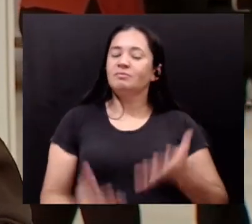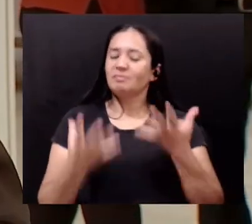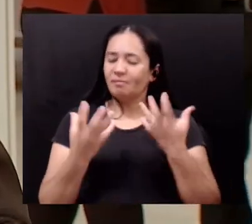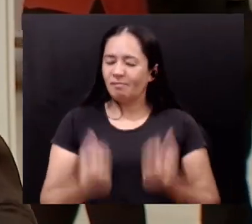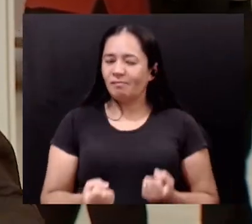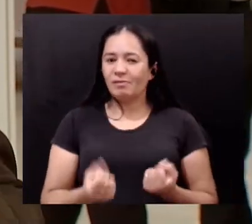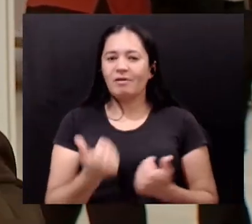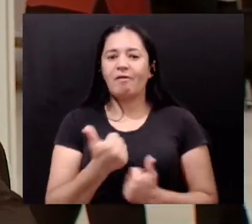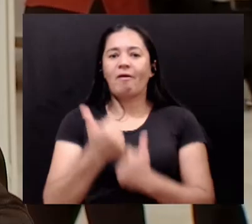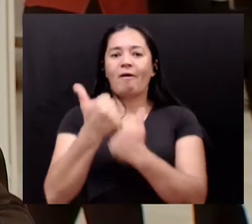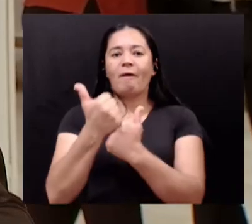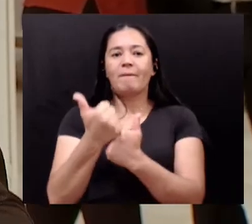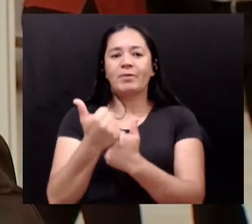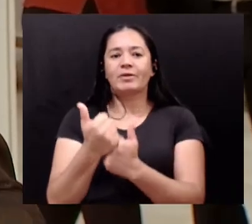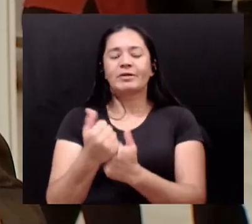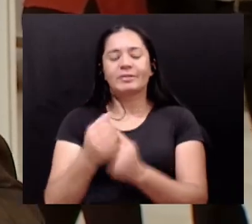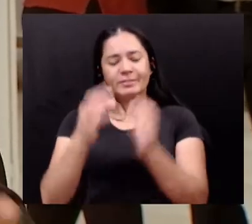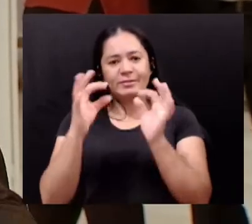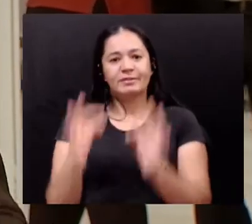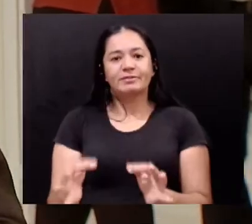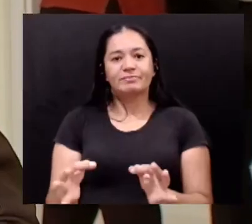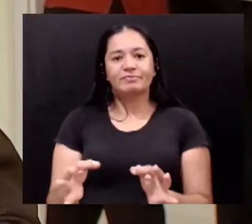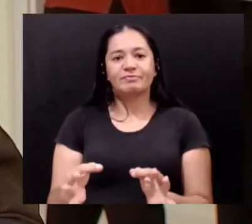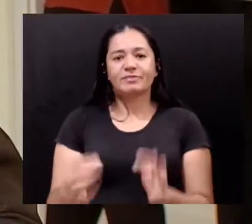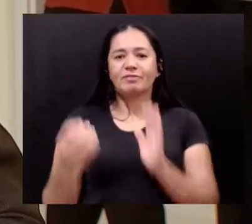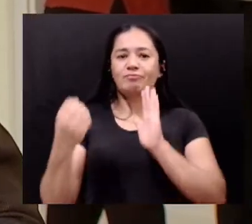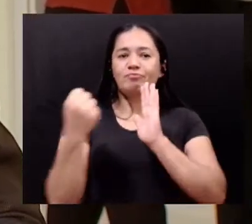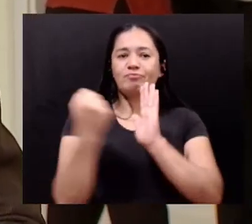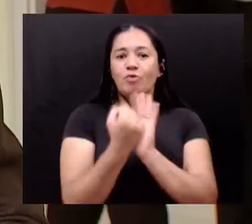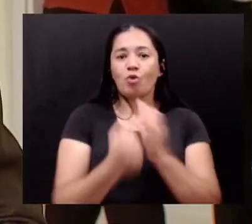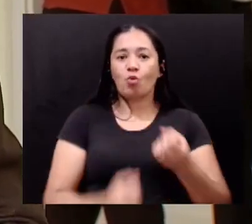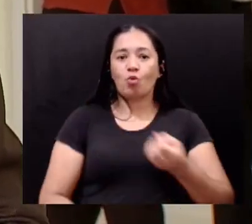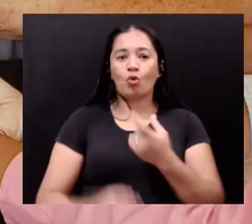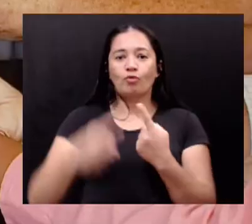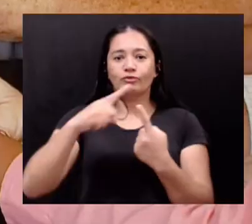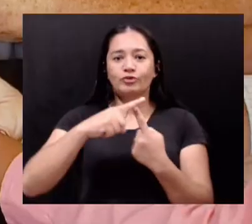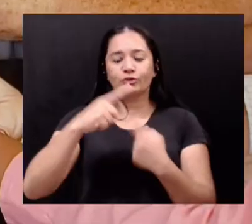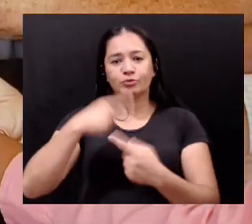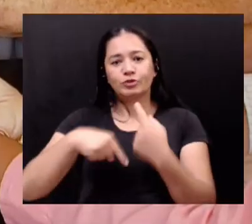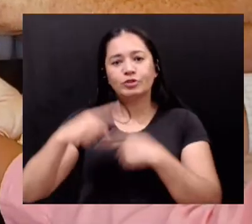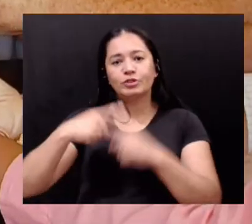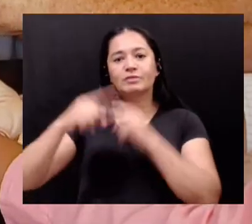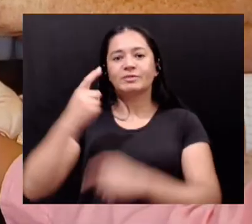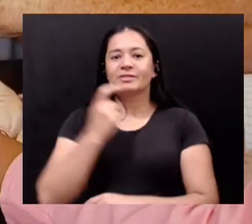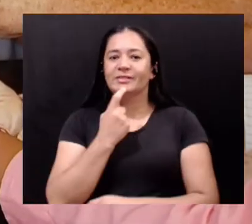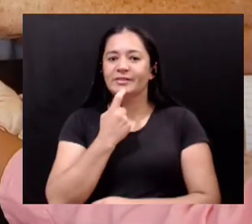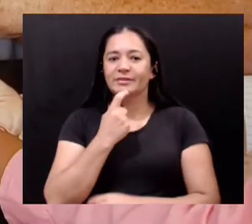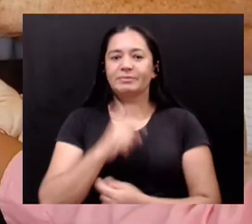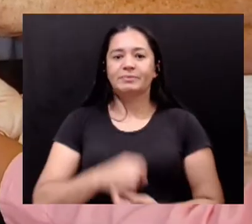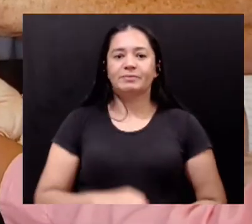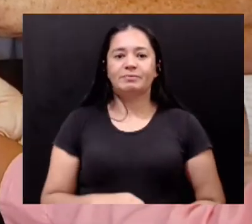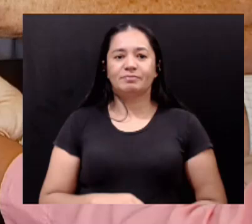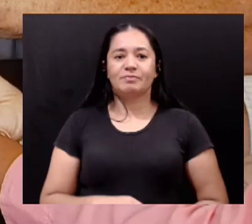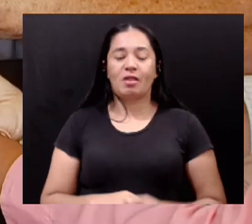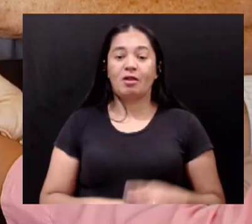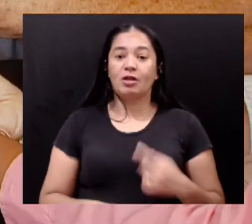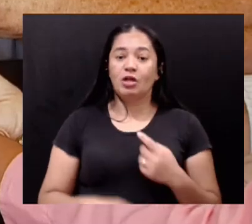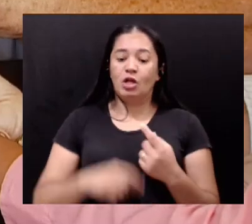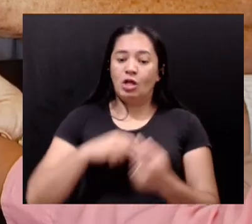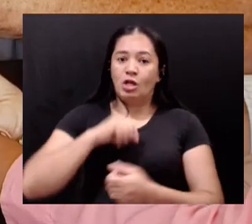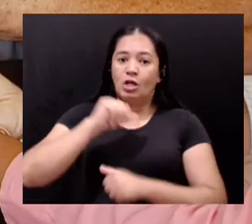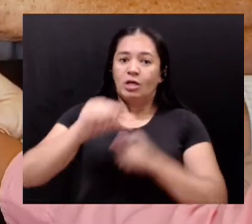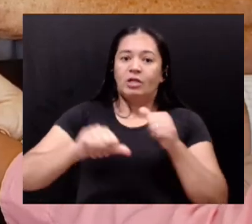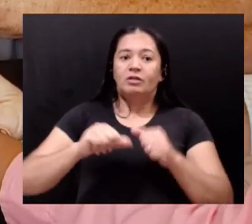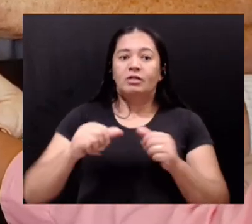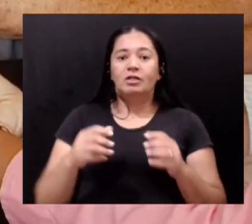que certamente vai marcar um novo modelo de desenvolvimento para a cidade de Campinas. Quando a gente transforma ciência, tecnologia e inovação, a gente